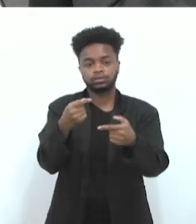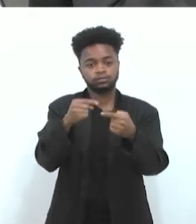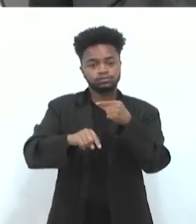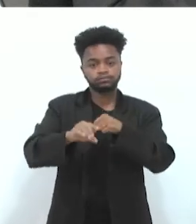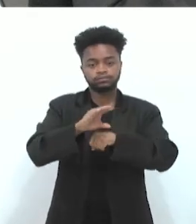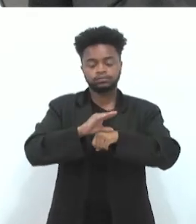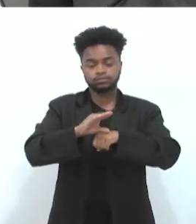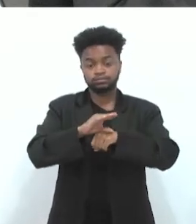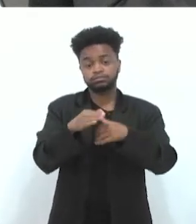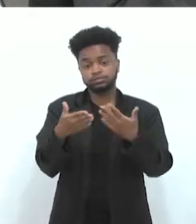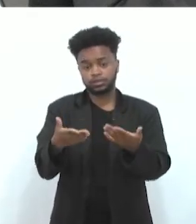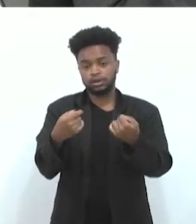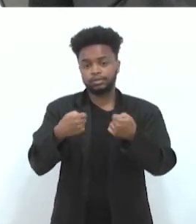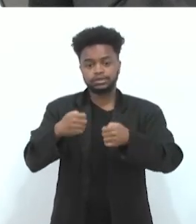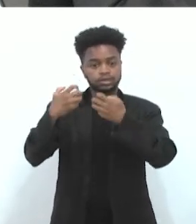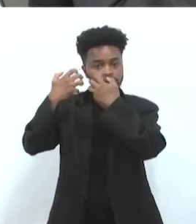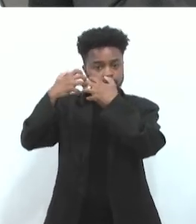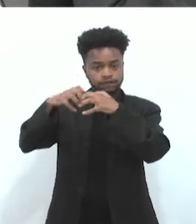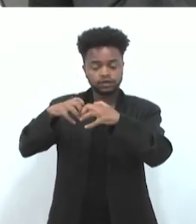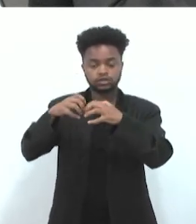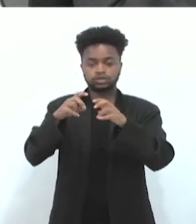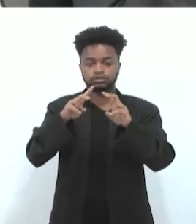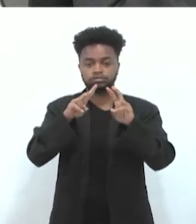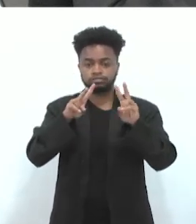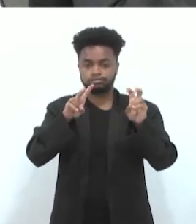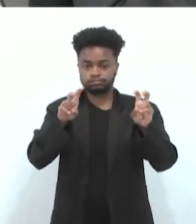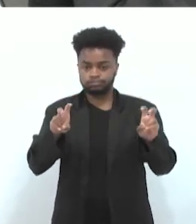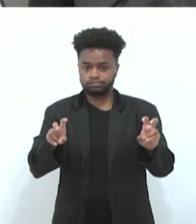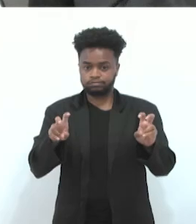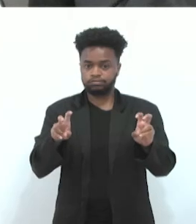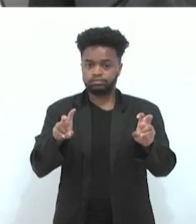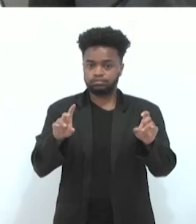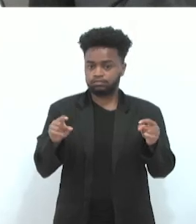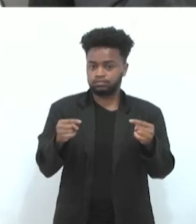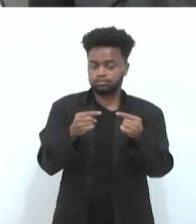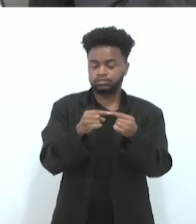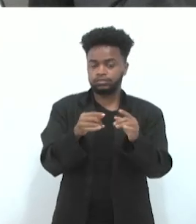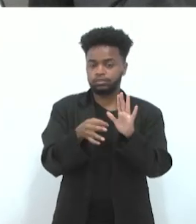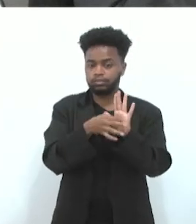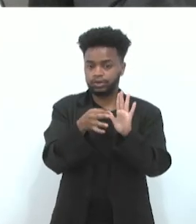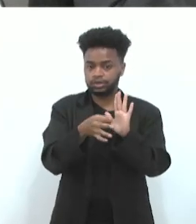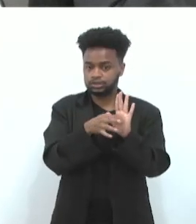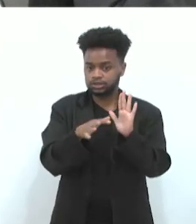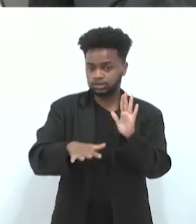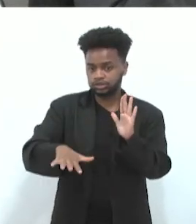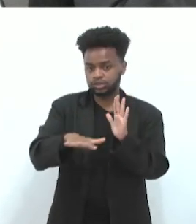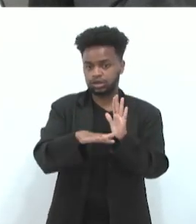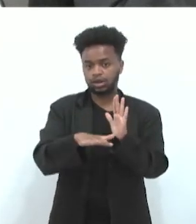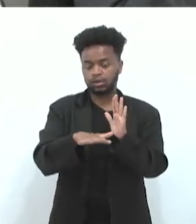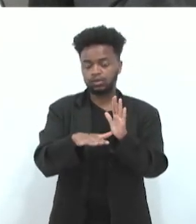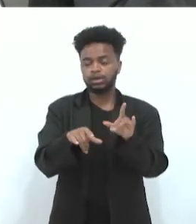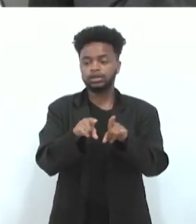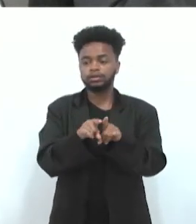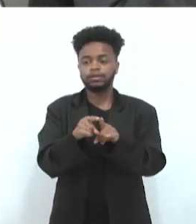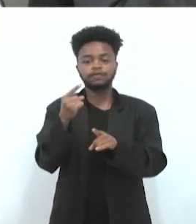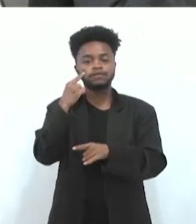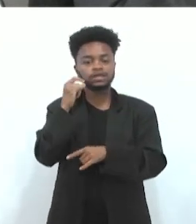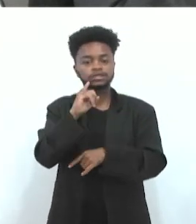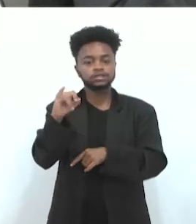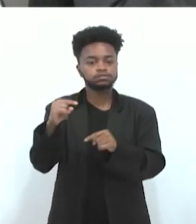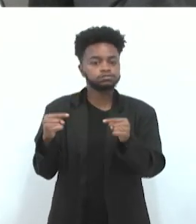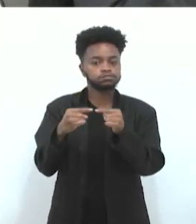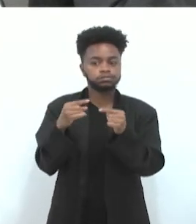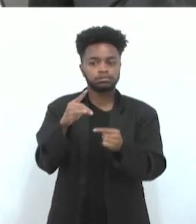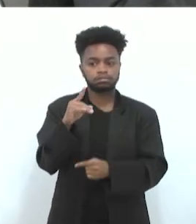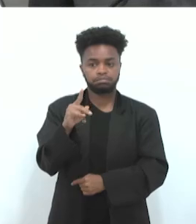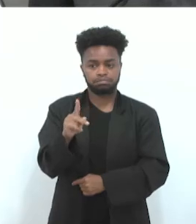acho que a gente tem que refletir sobre todas essas questões no parecer como um todo e se caberia principalmente o PDL,